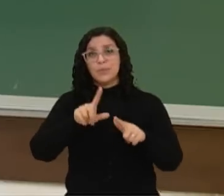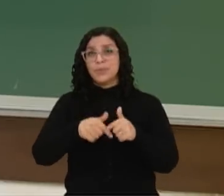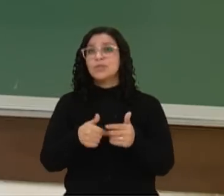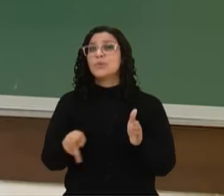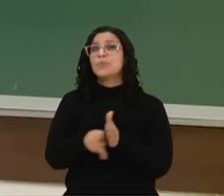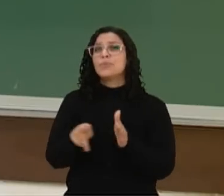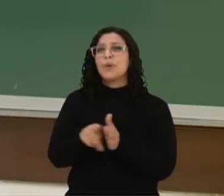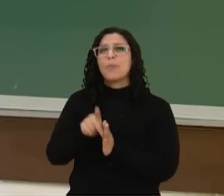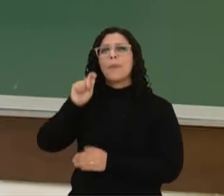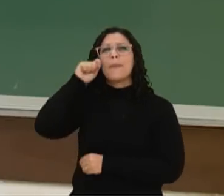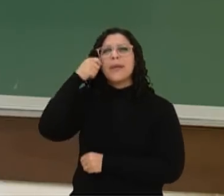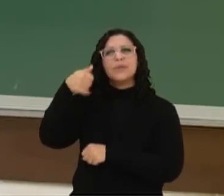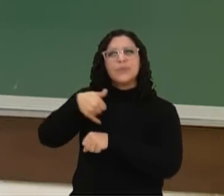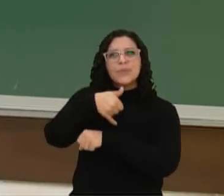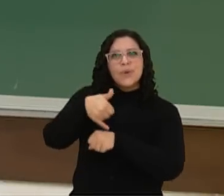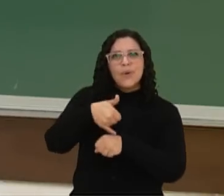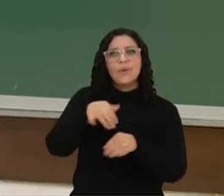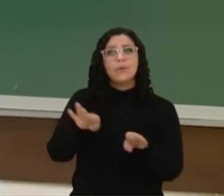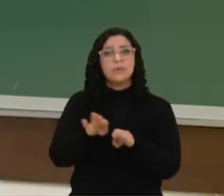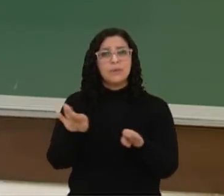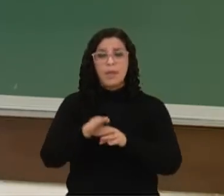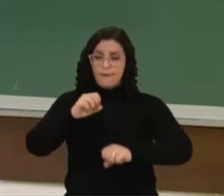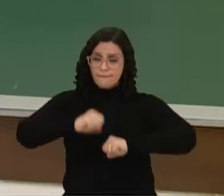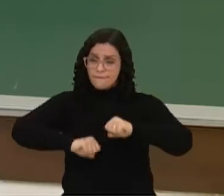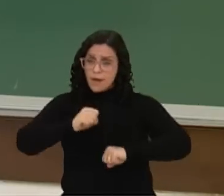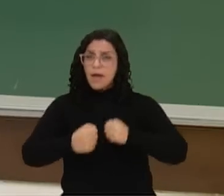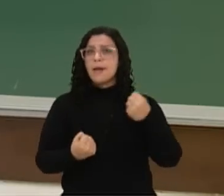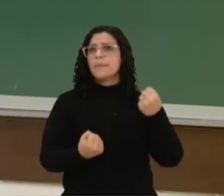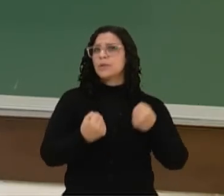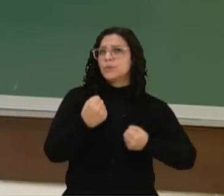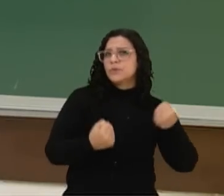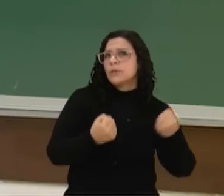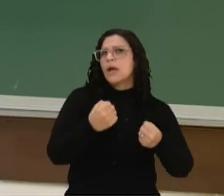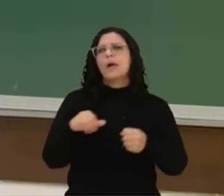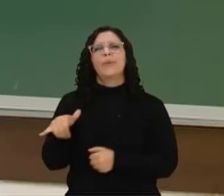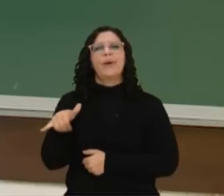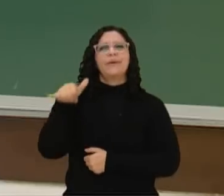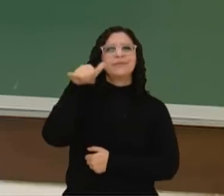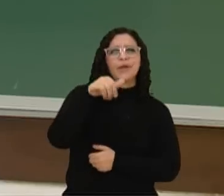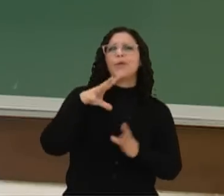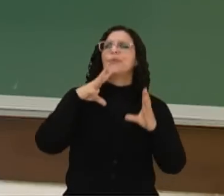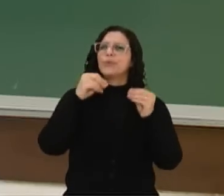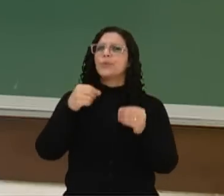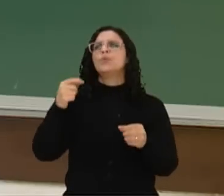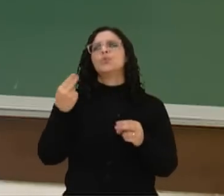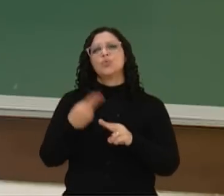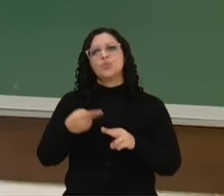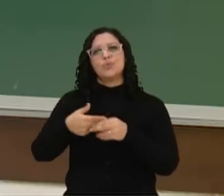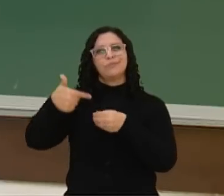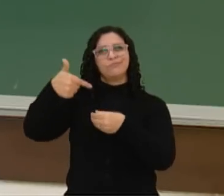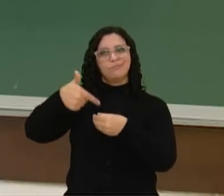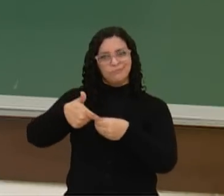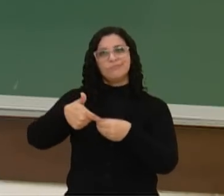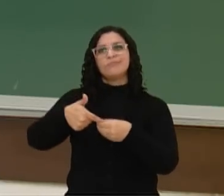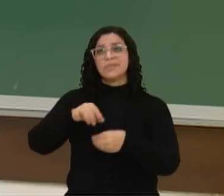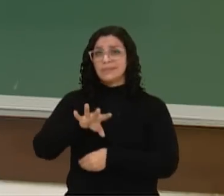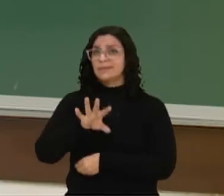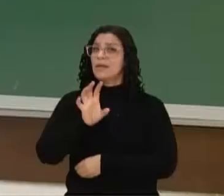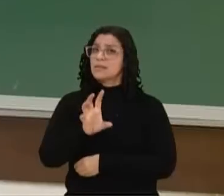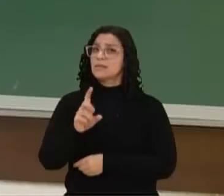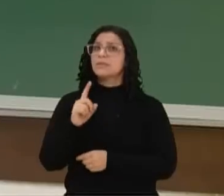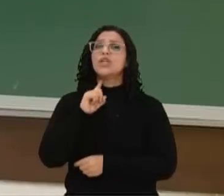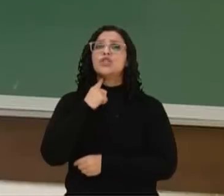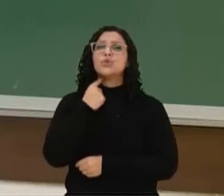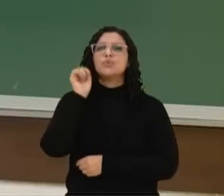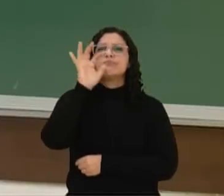petróleo e carvão mineral. Para as fábricas, para os veículos, para os aviões, para tudo isso a gente utiliza ali uma boa parte